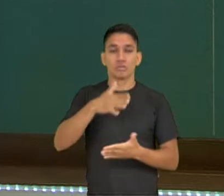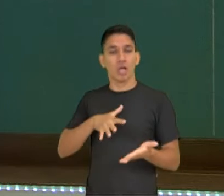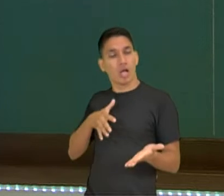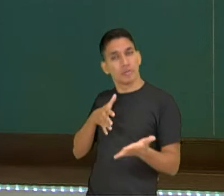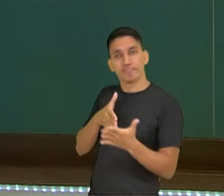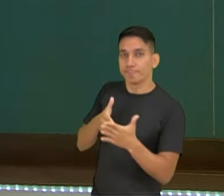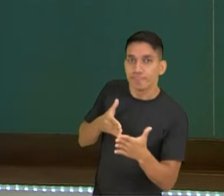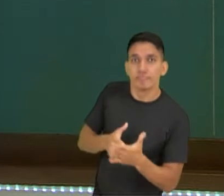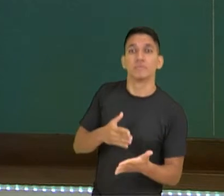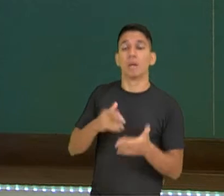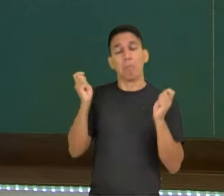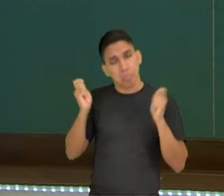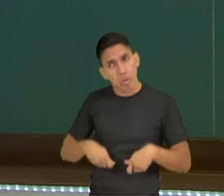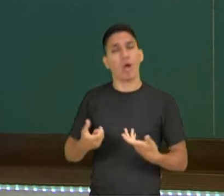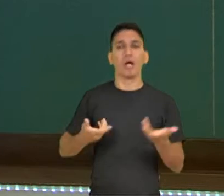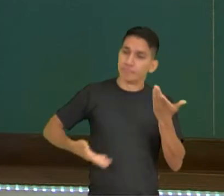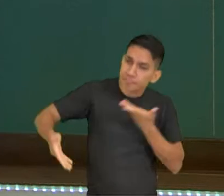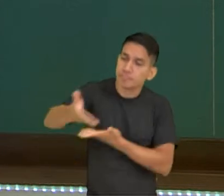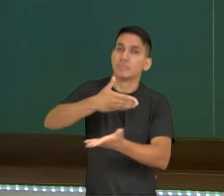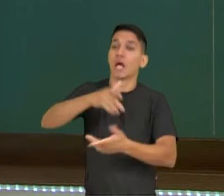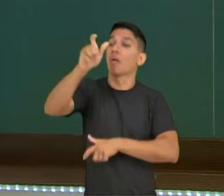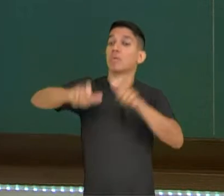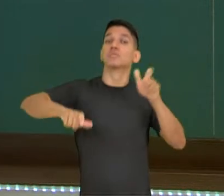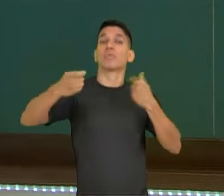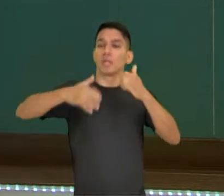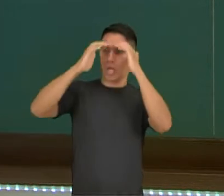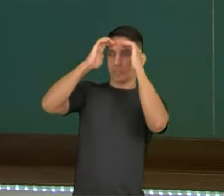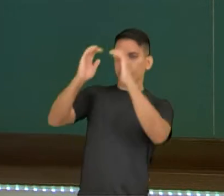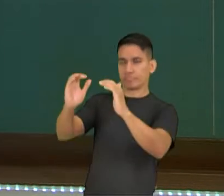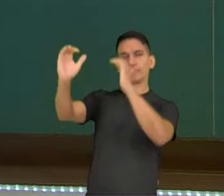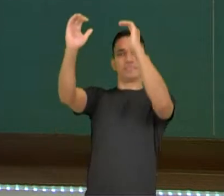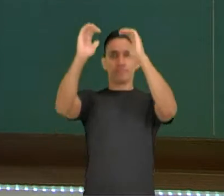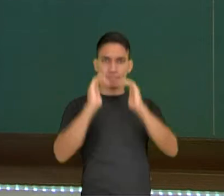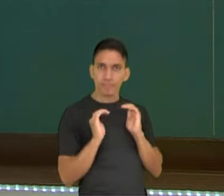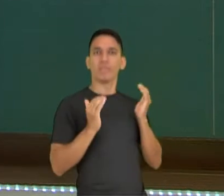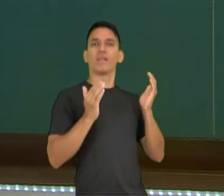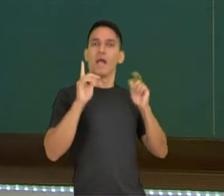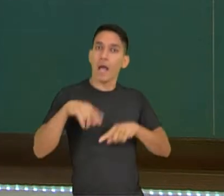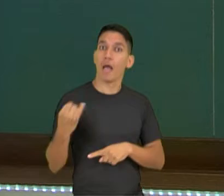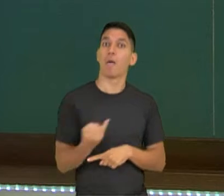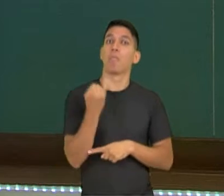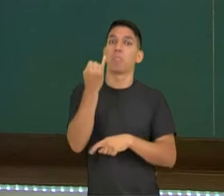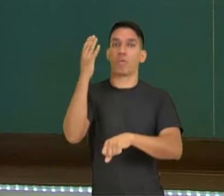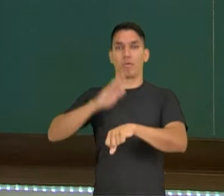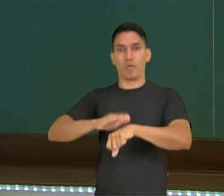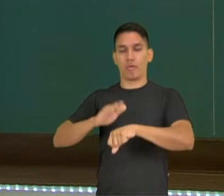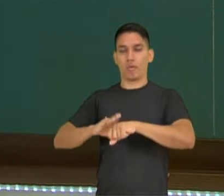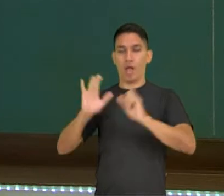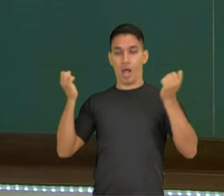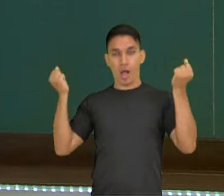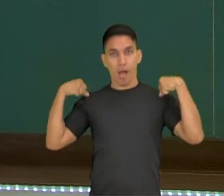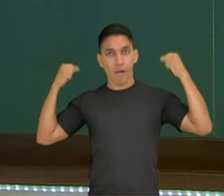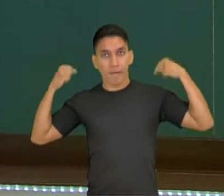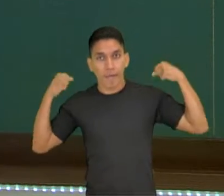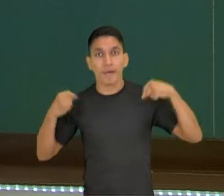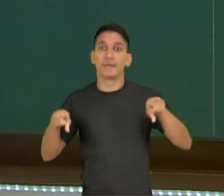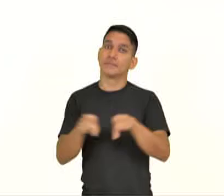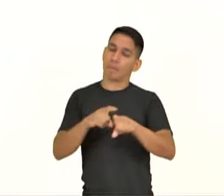limitações, e as pessoas têm que te respeitar por isso. Isso é bem importante dentro da educação física e principalmente dentro dos jogos